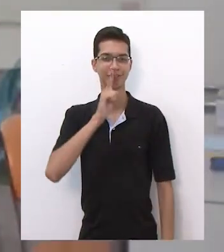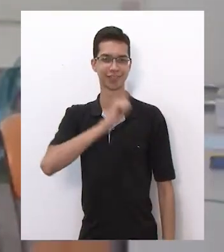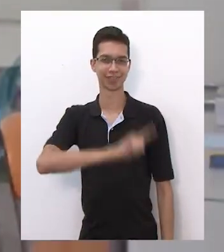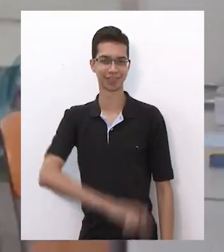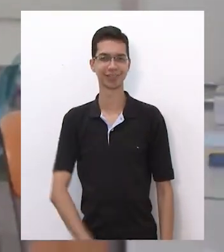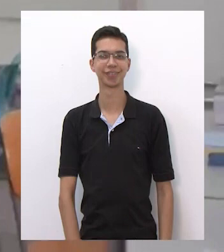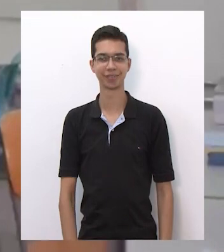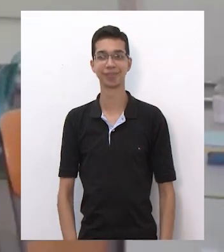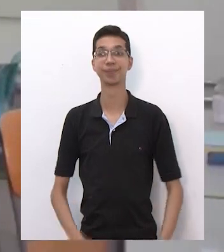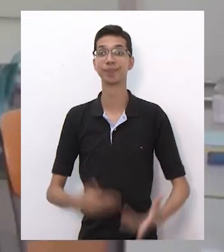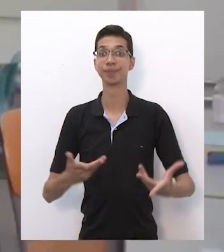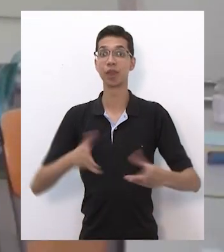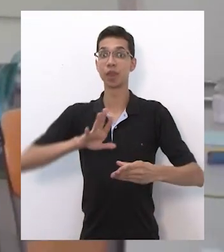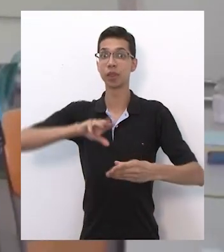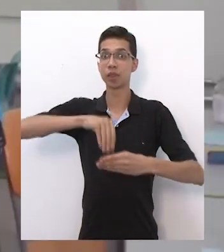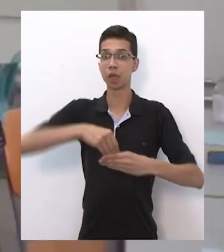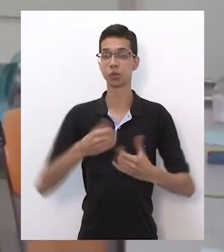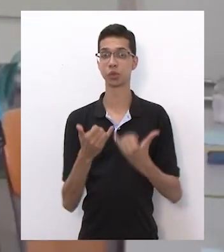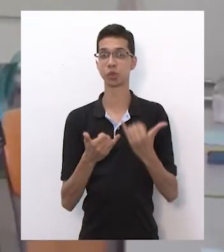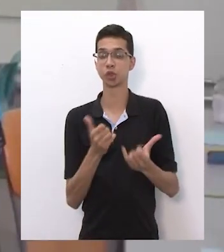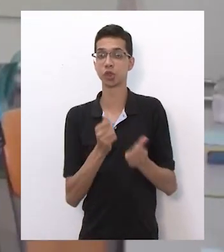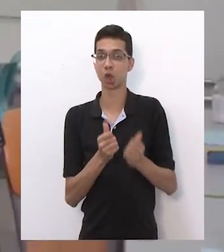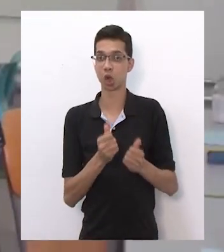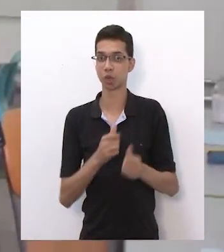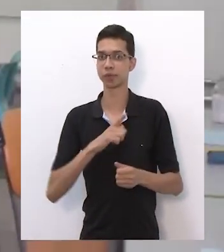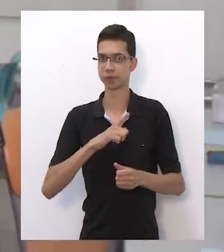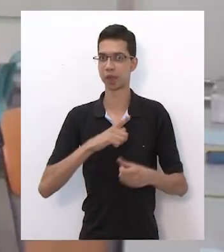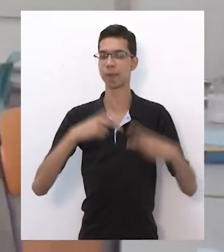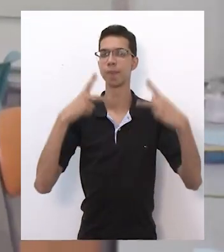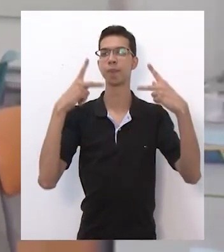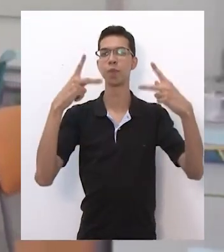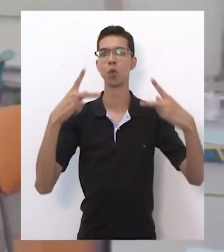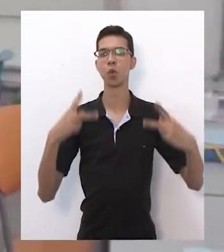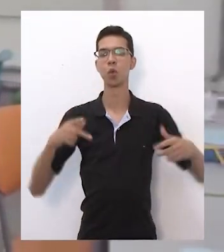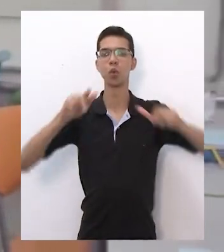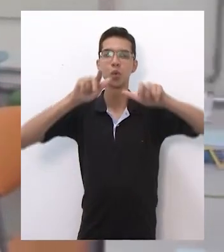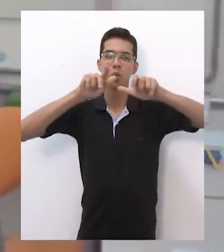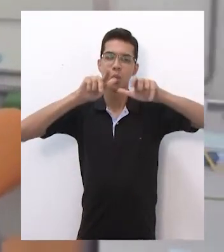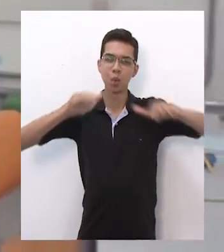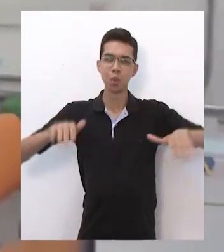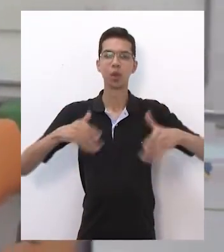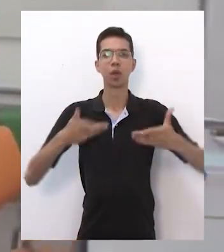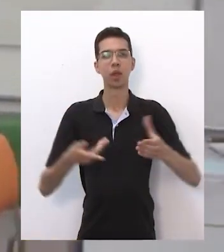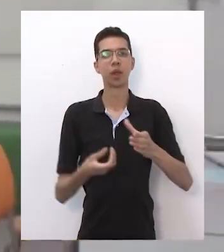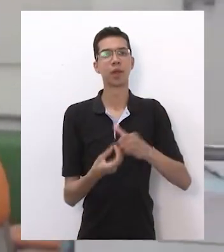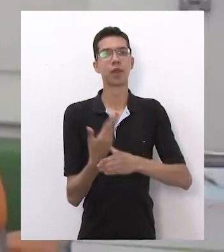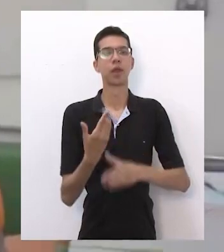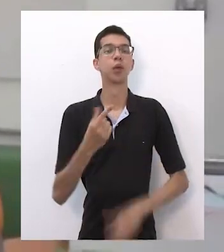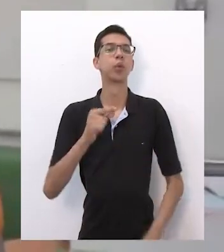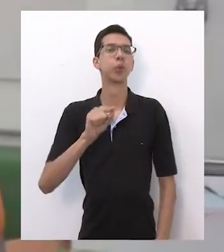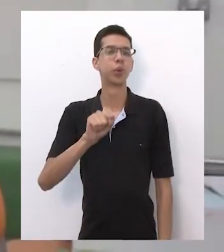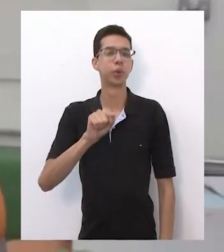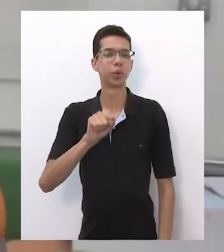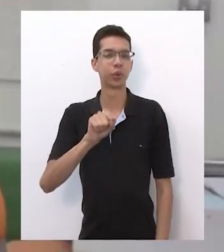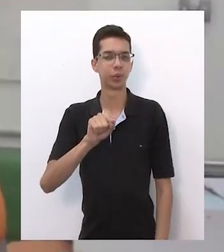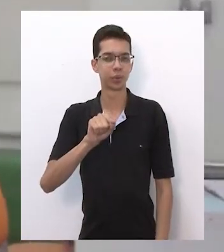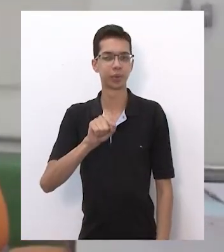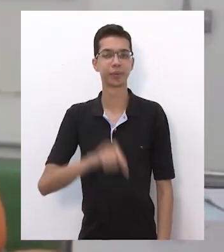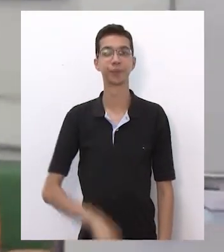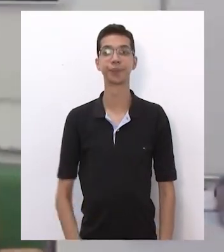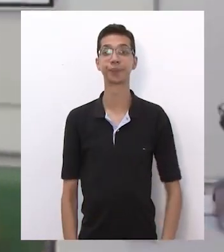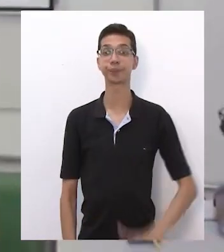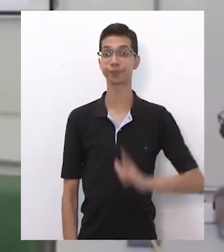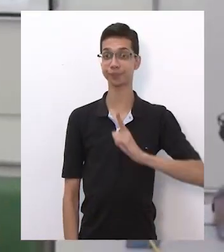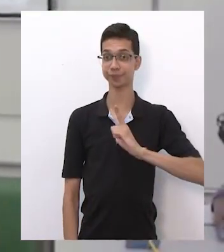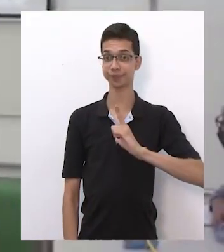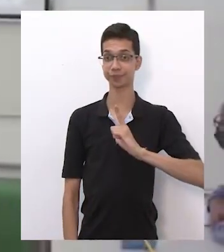Internamente, esse jogo foi programado. Nós criamos, então, através desses